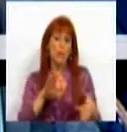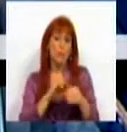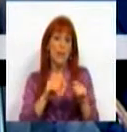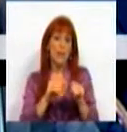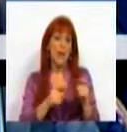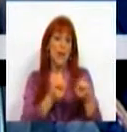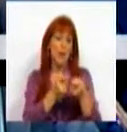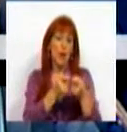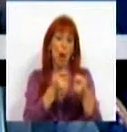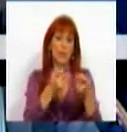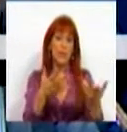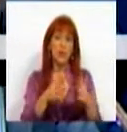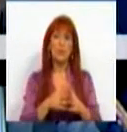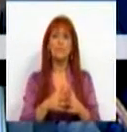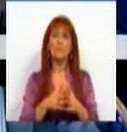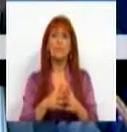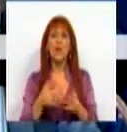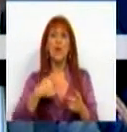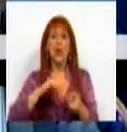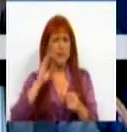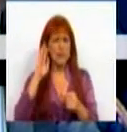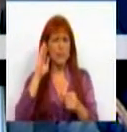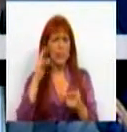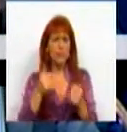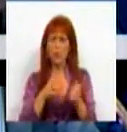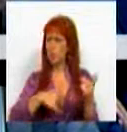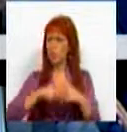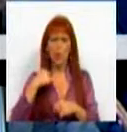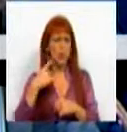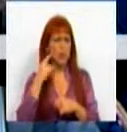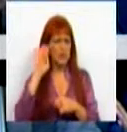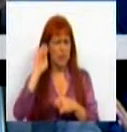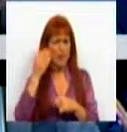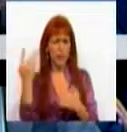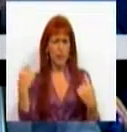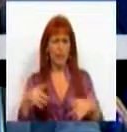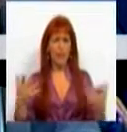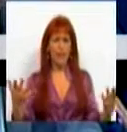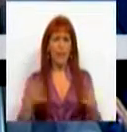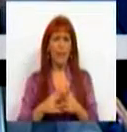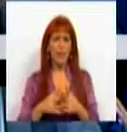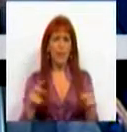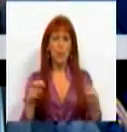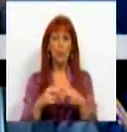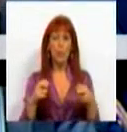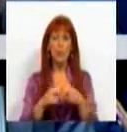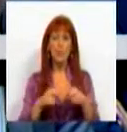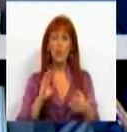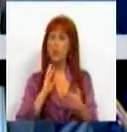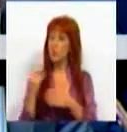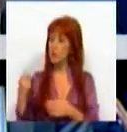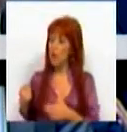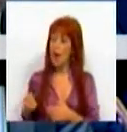mais próximos. Nós sabemos e todos temos conhecimento dos problemas que nos